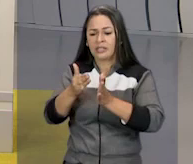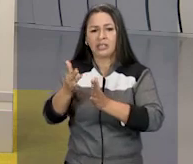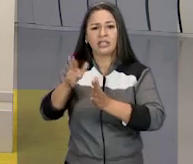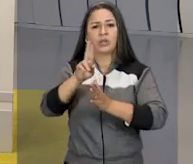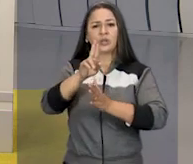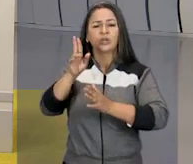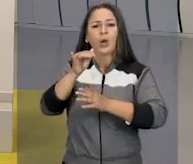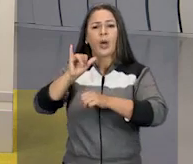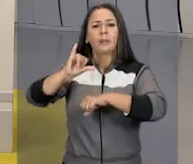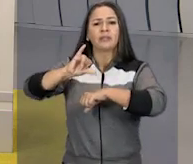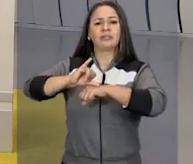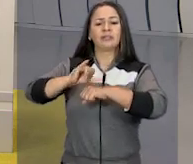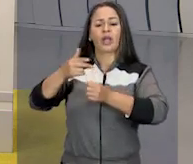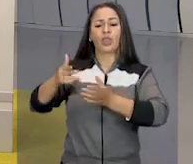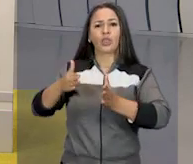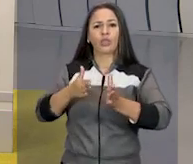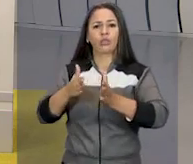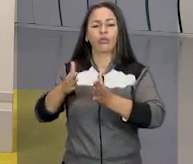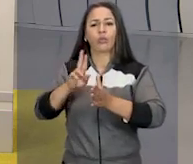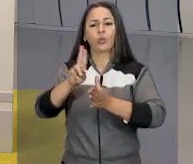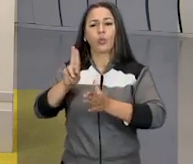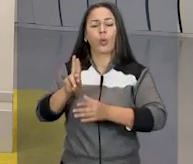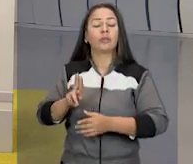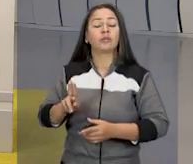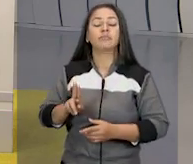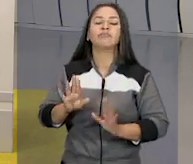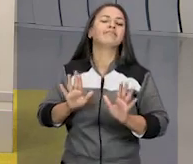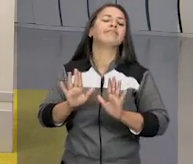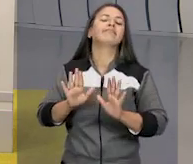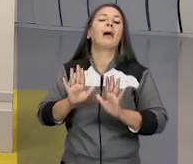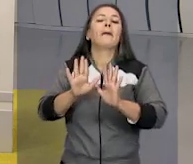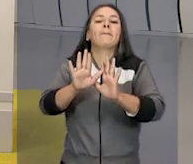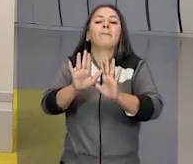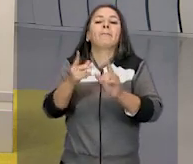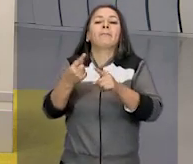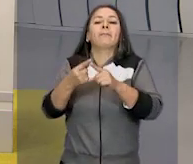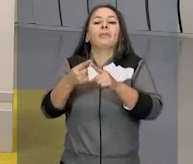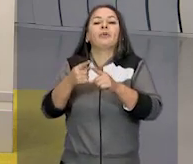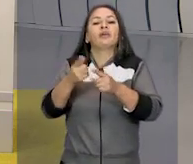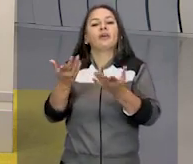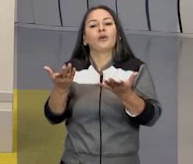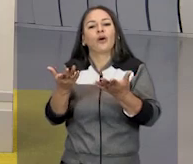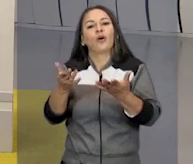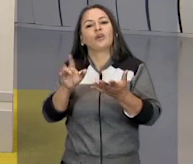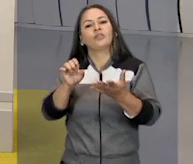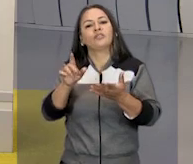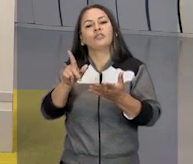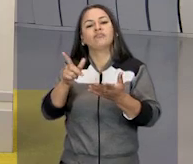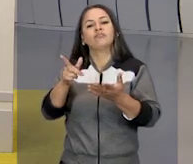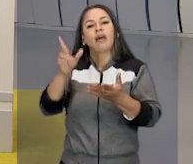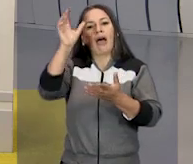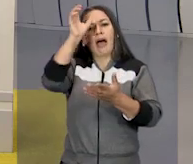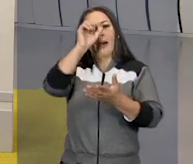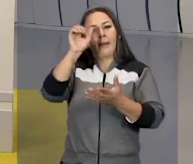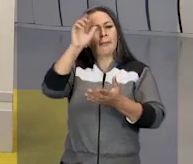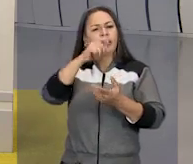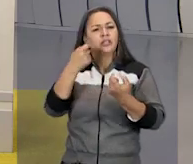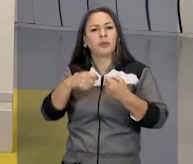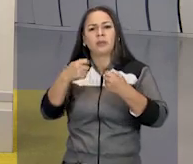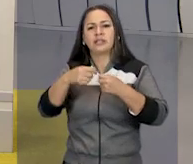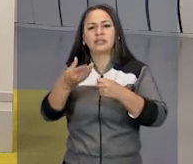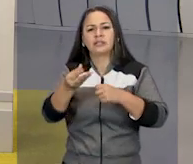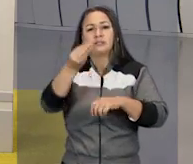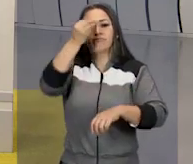era a população de determinados países. Com o acesso que nós temos à internet hoje, não é necessário saber essas coisas de cor, mas a gente passa